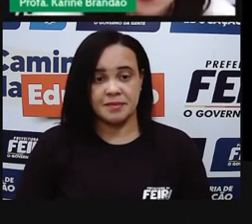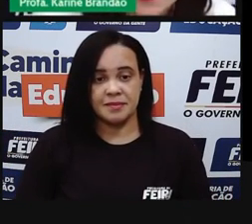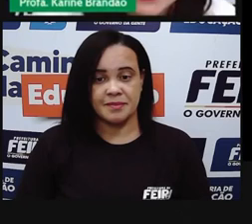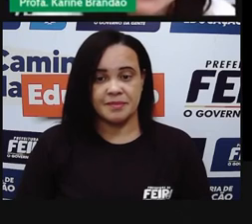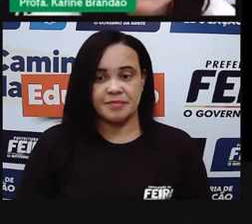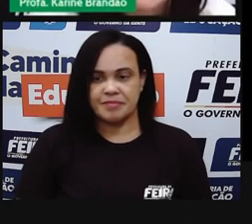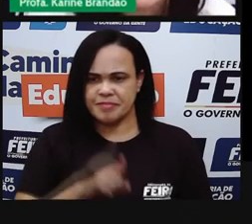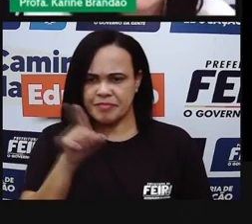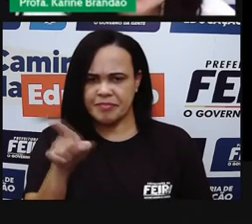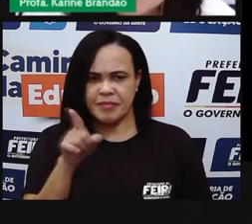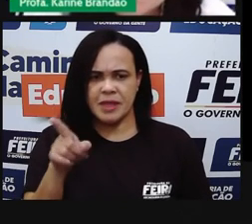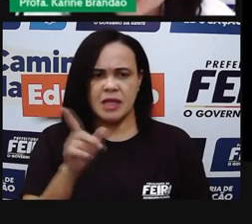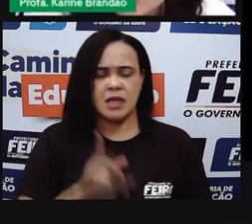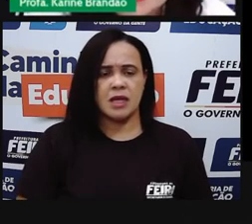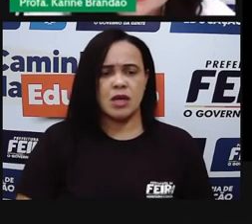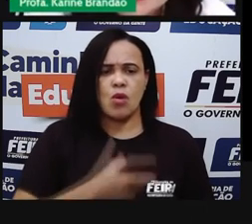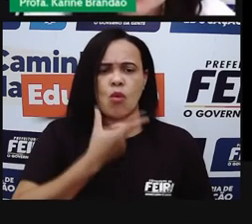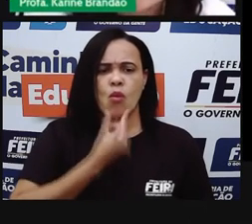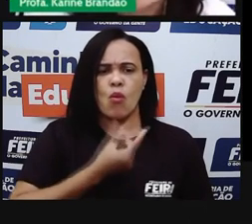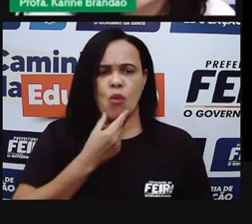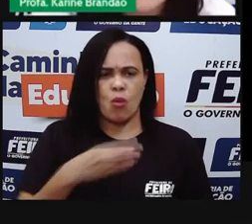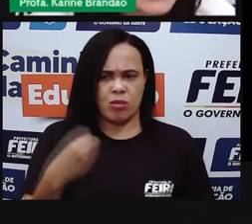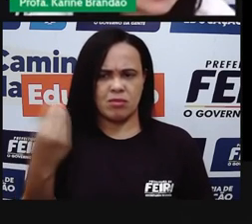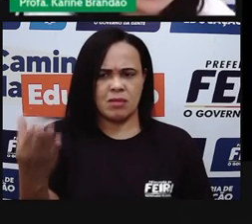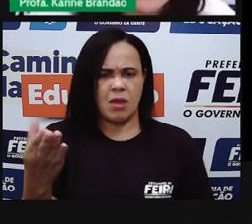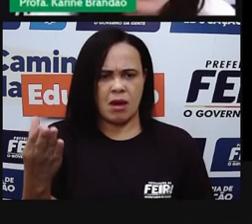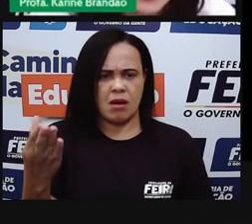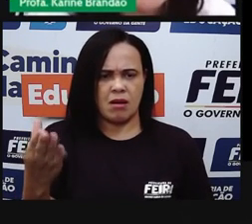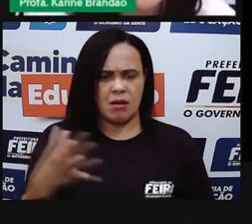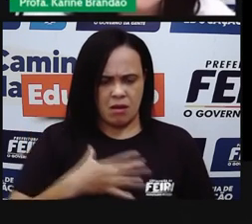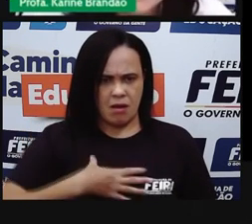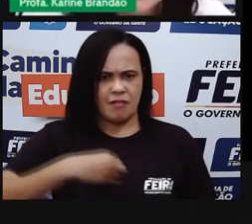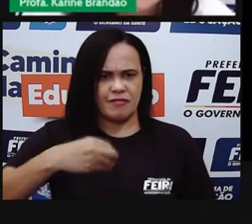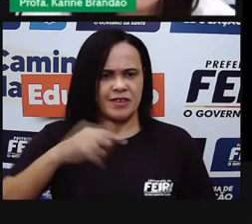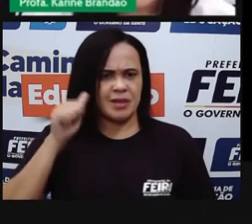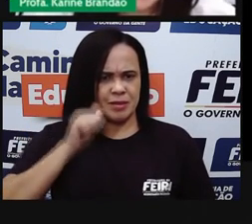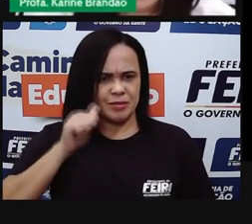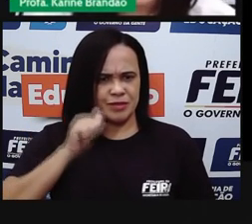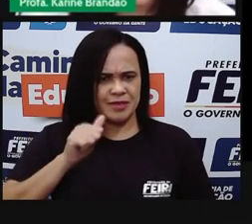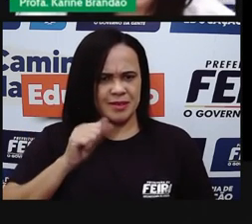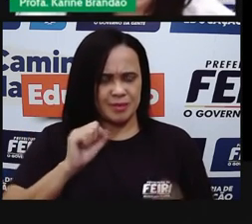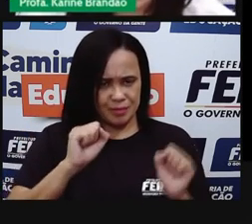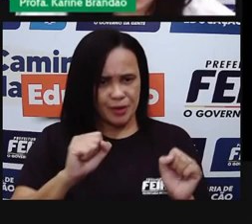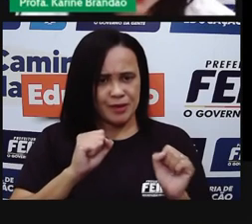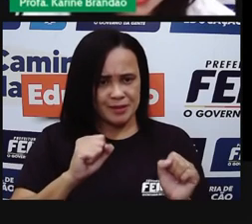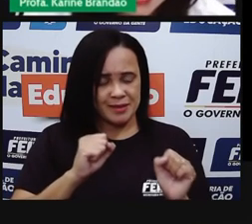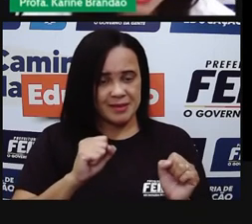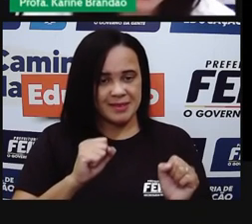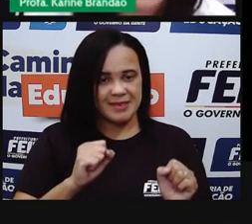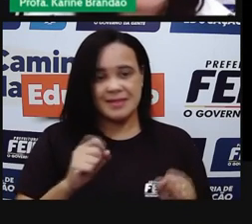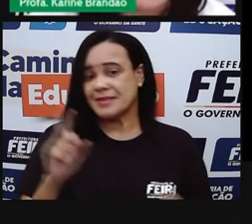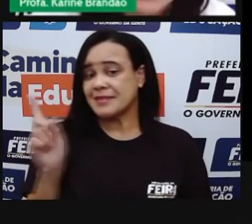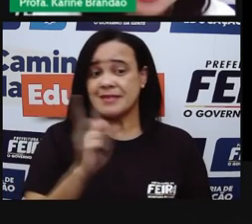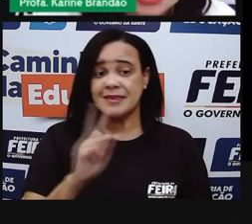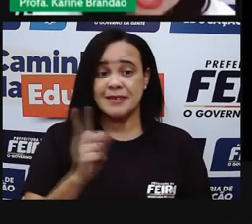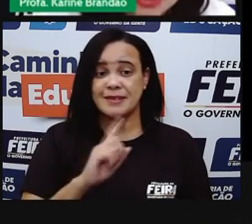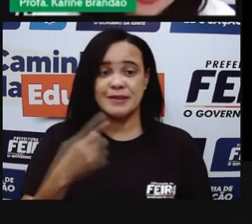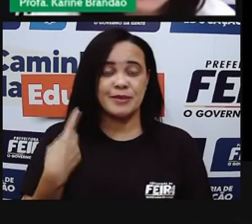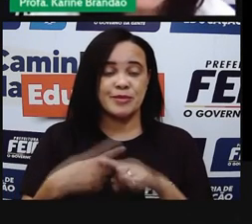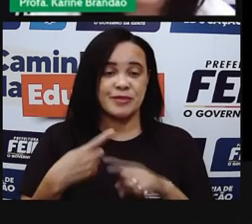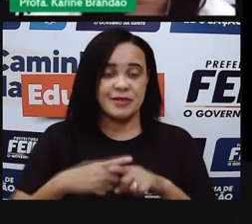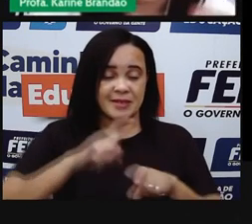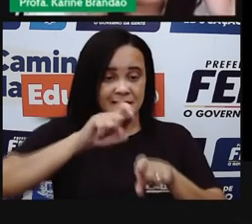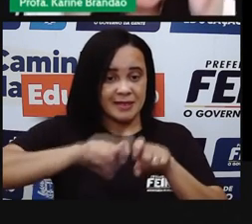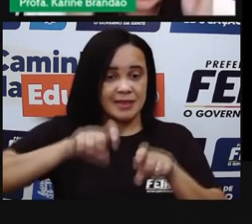o Homer... Dá Y para Lisa? Não. Porque para o sexo